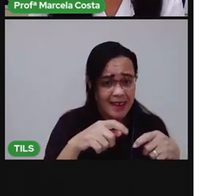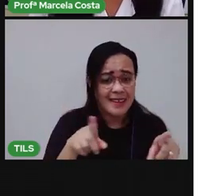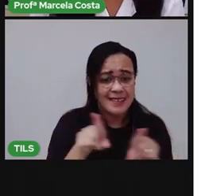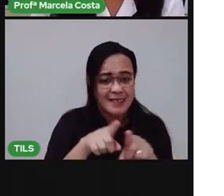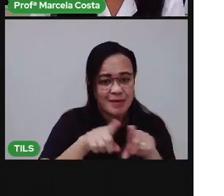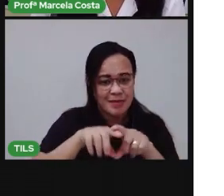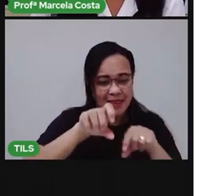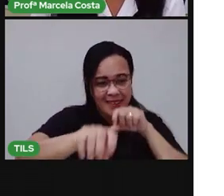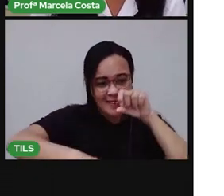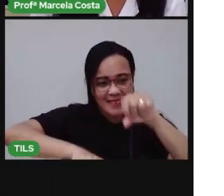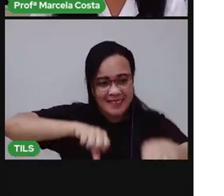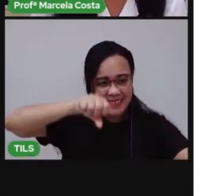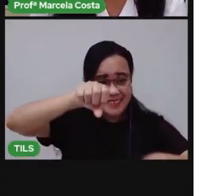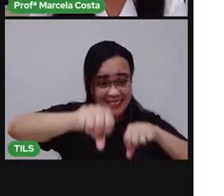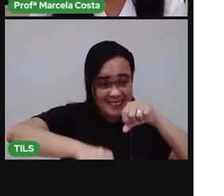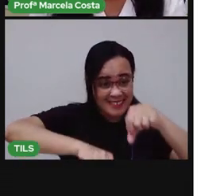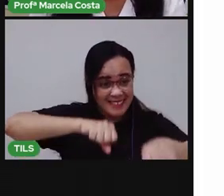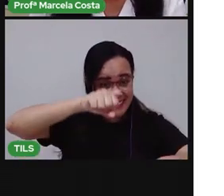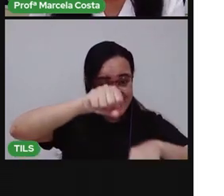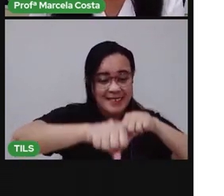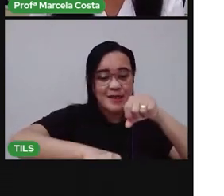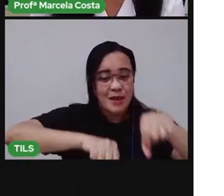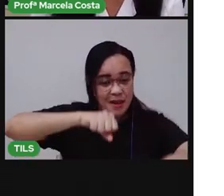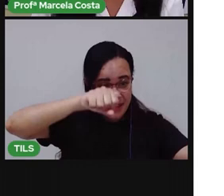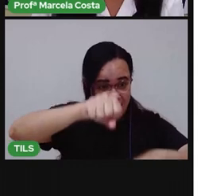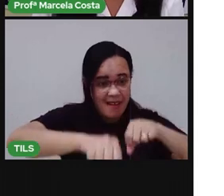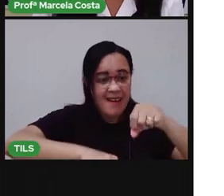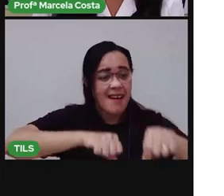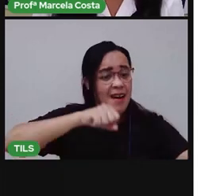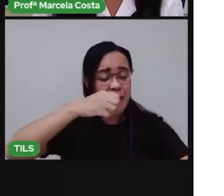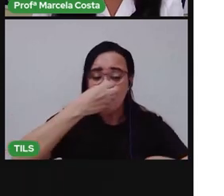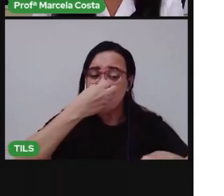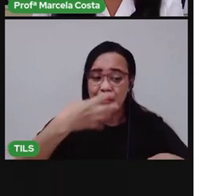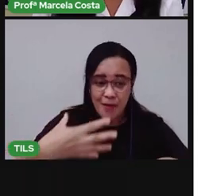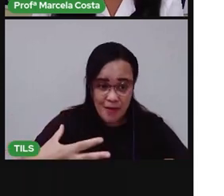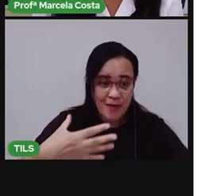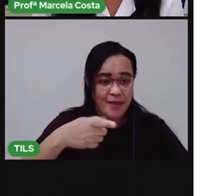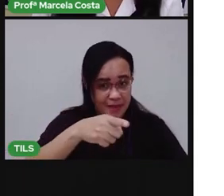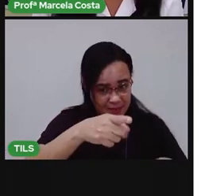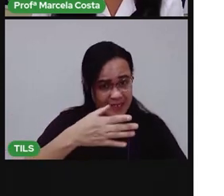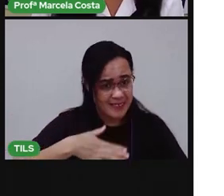Pedalar. Você gosta de pedalar?